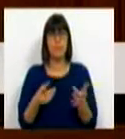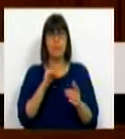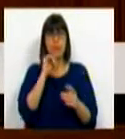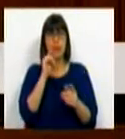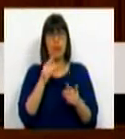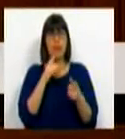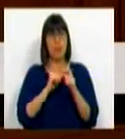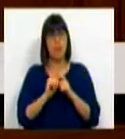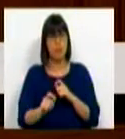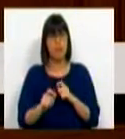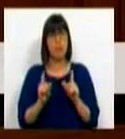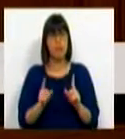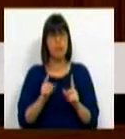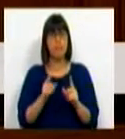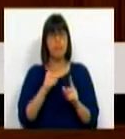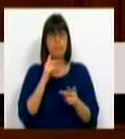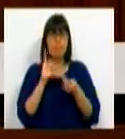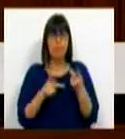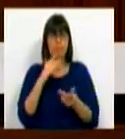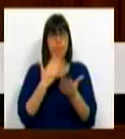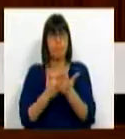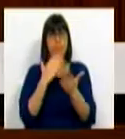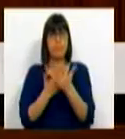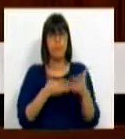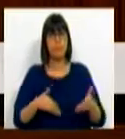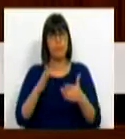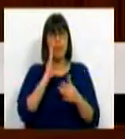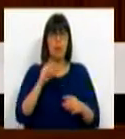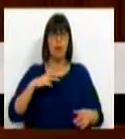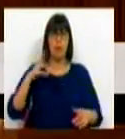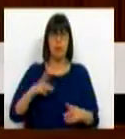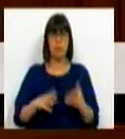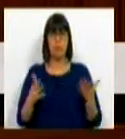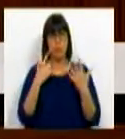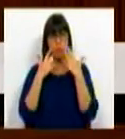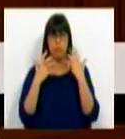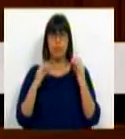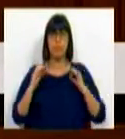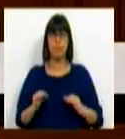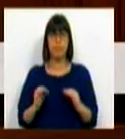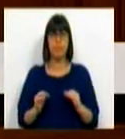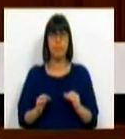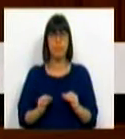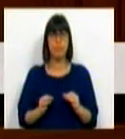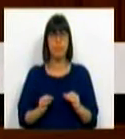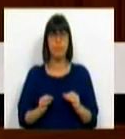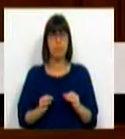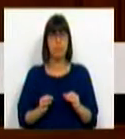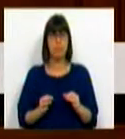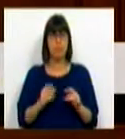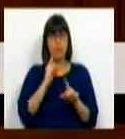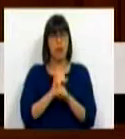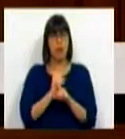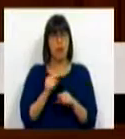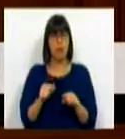também definidos na sequência das análises, inclusivamente orientações do Banco de Portugal, que estão expressamente, portanto, na